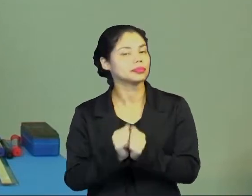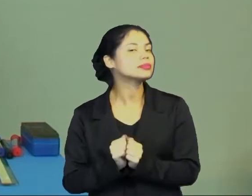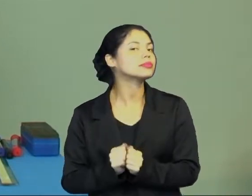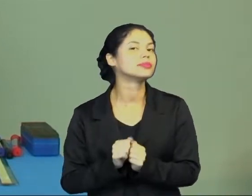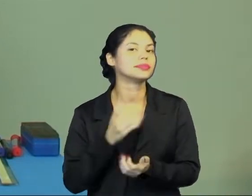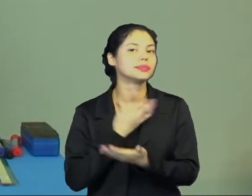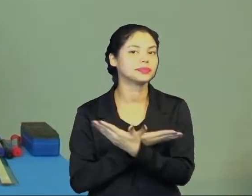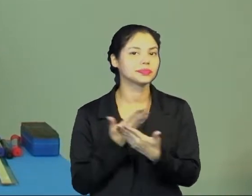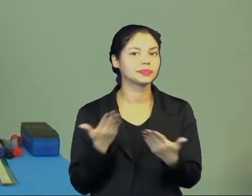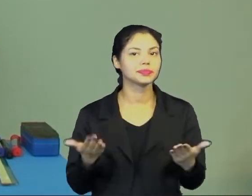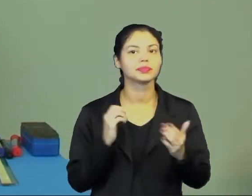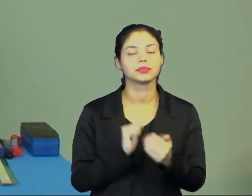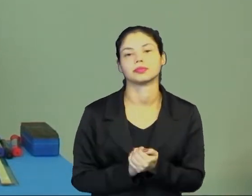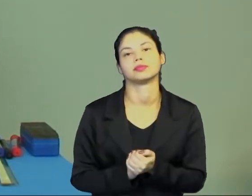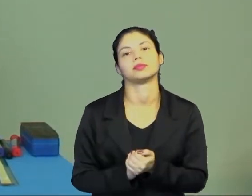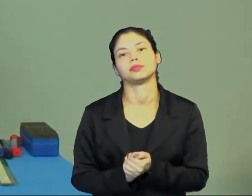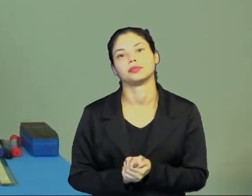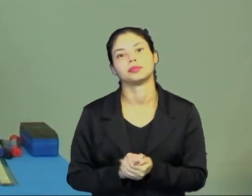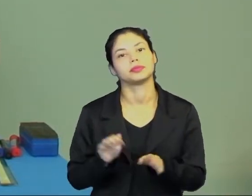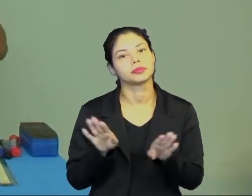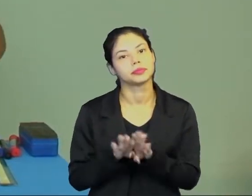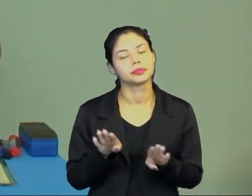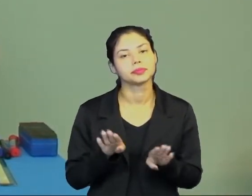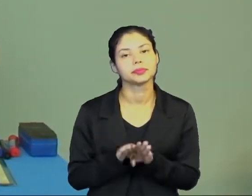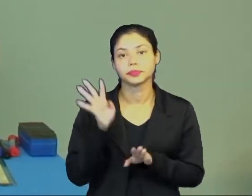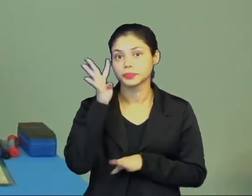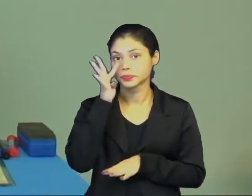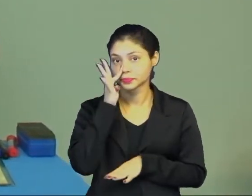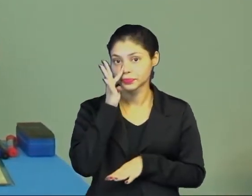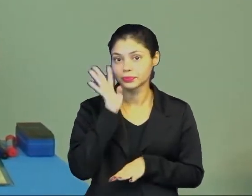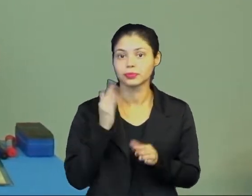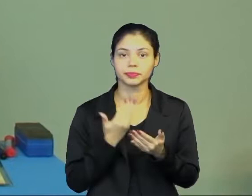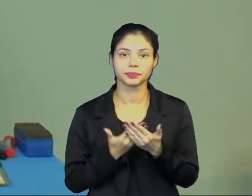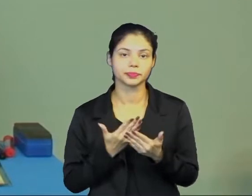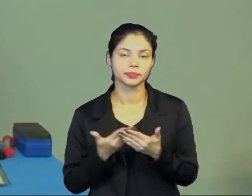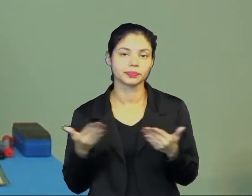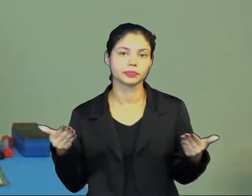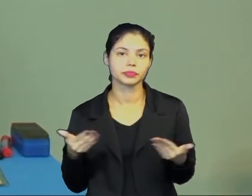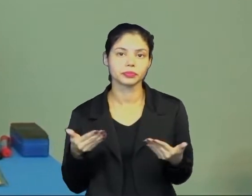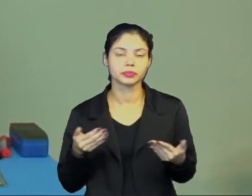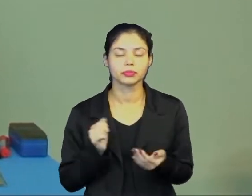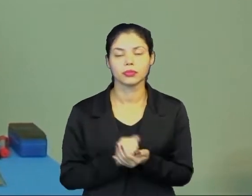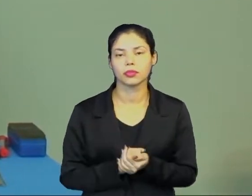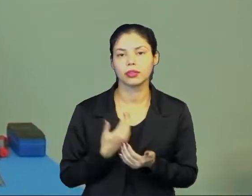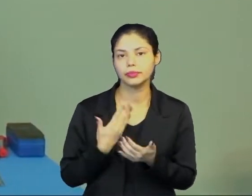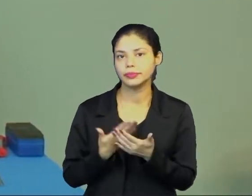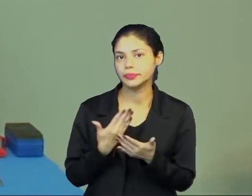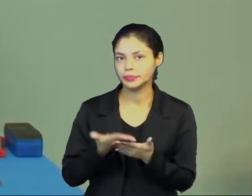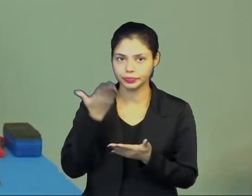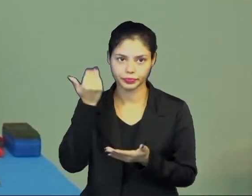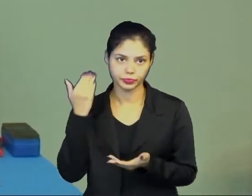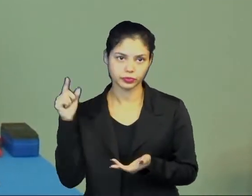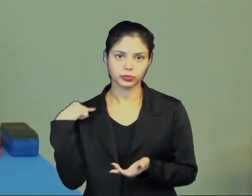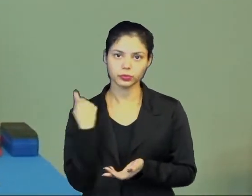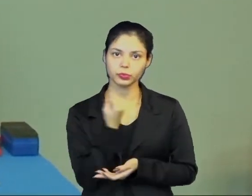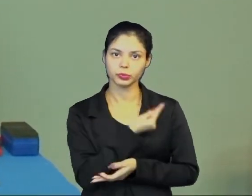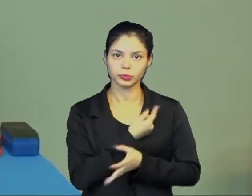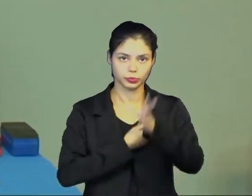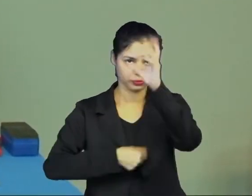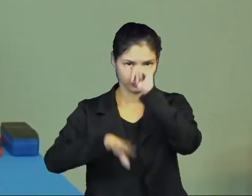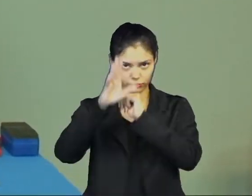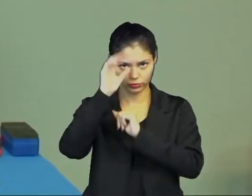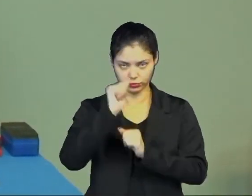eu espero que você esteja muito animado assistindo a nossa aulinha de hoje. Na aula passada, nós aprendemos